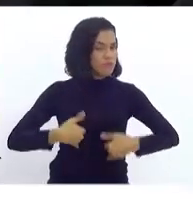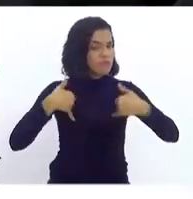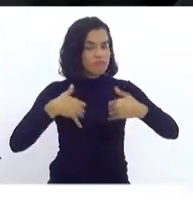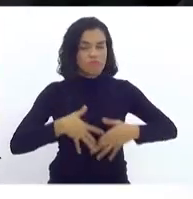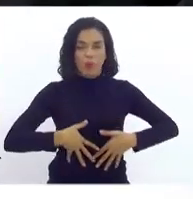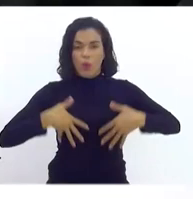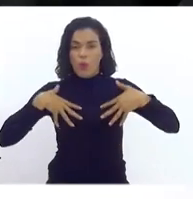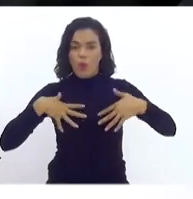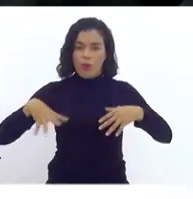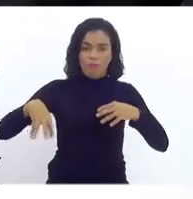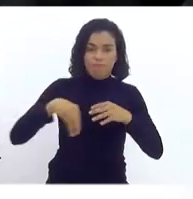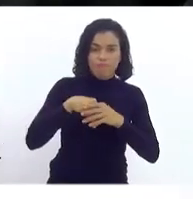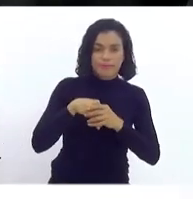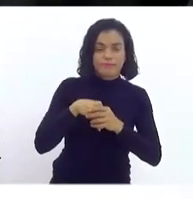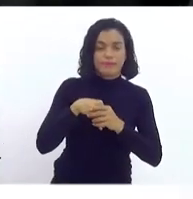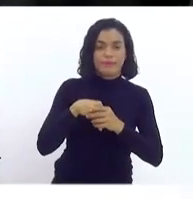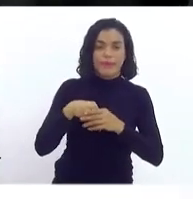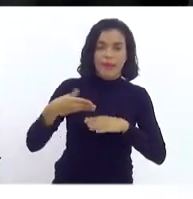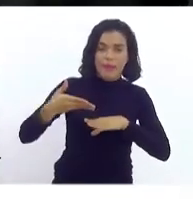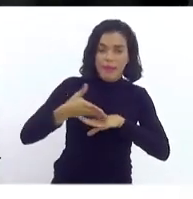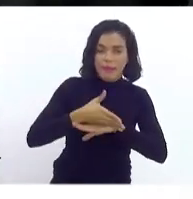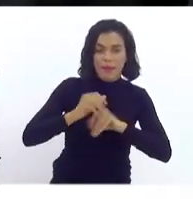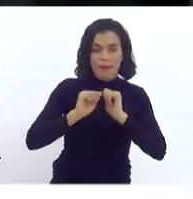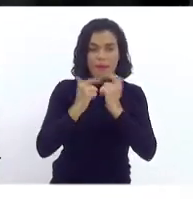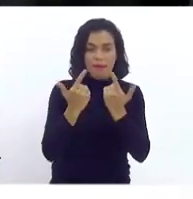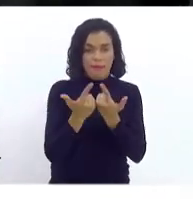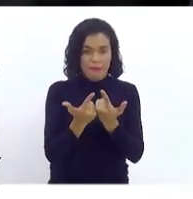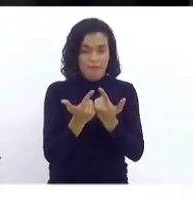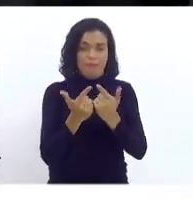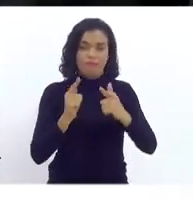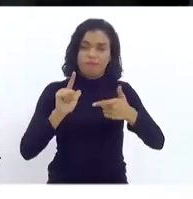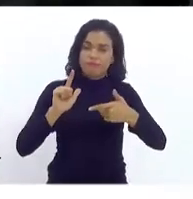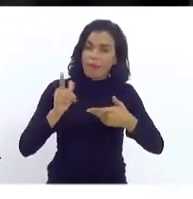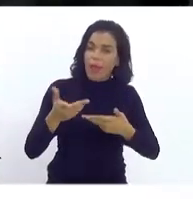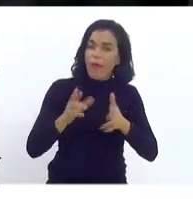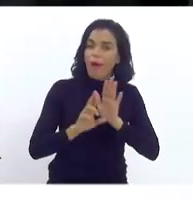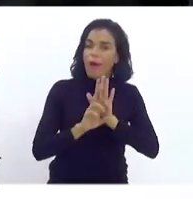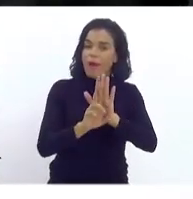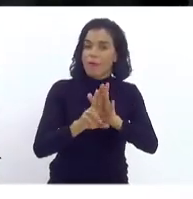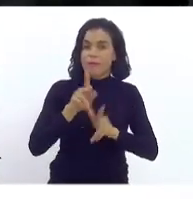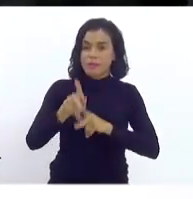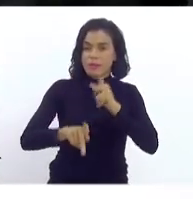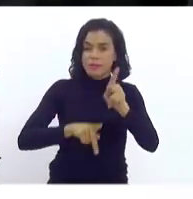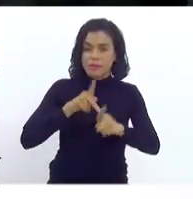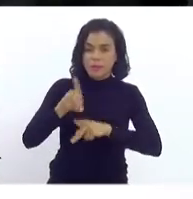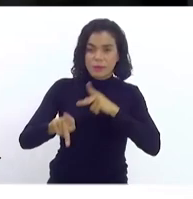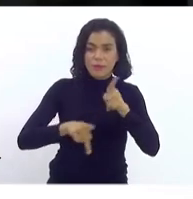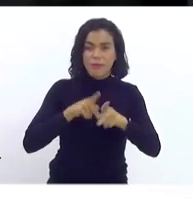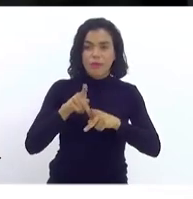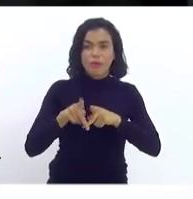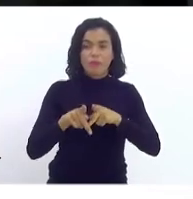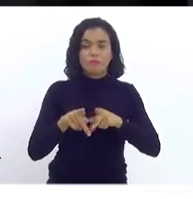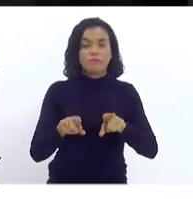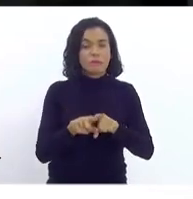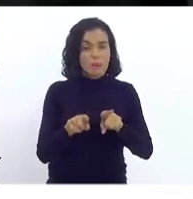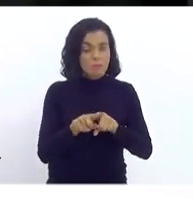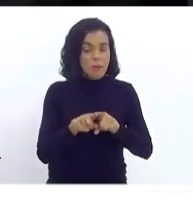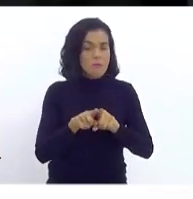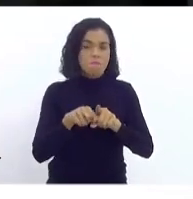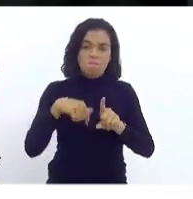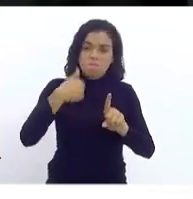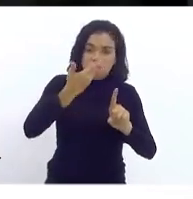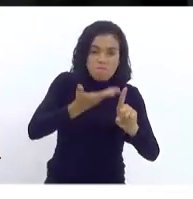nessa casa, que é uma casa de representação pública e de muito